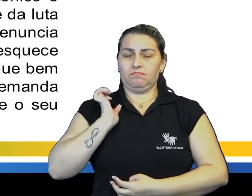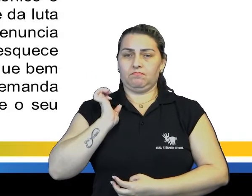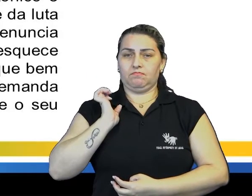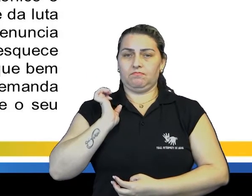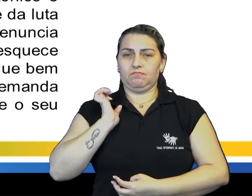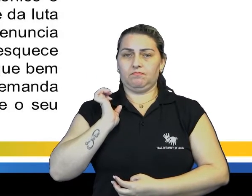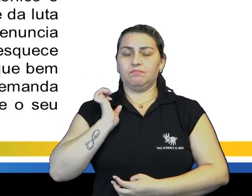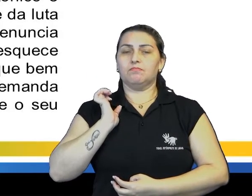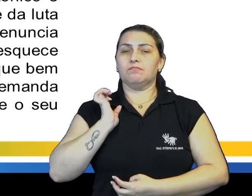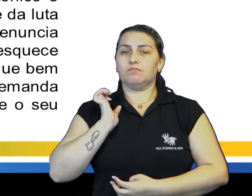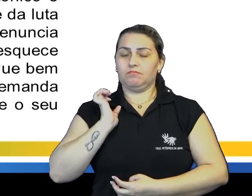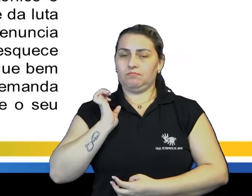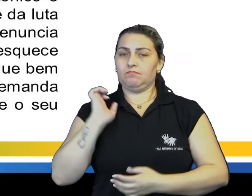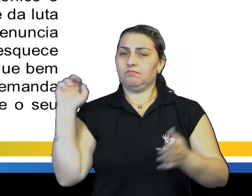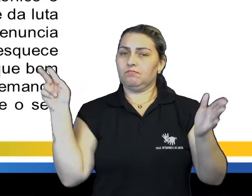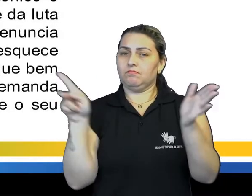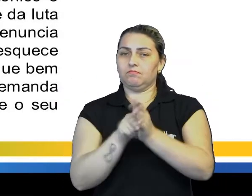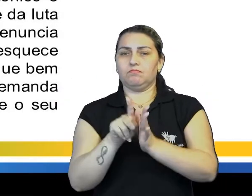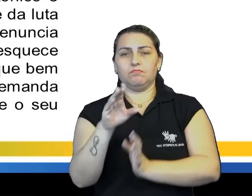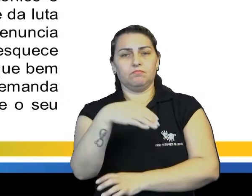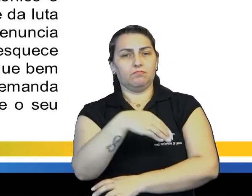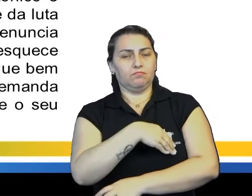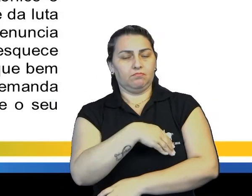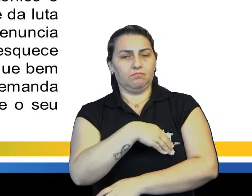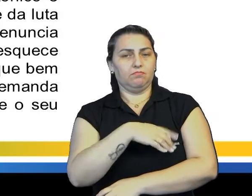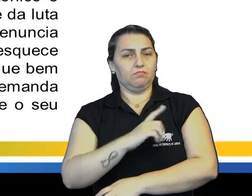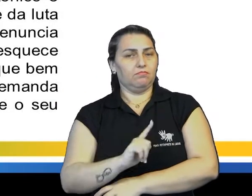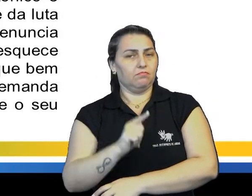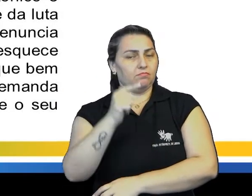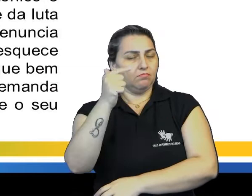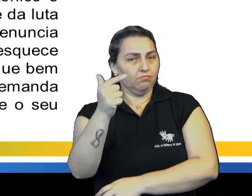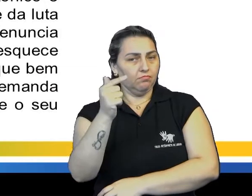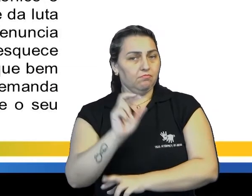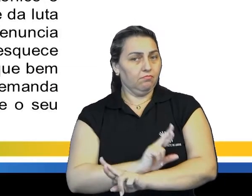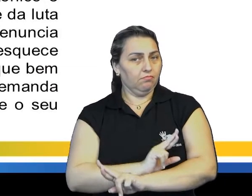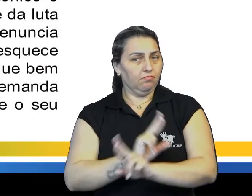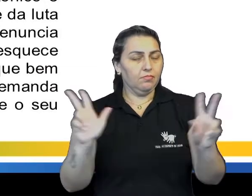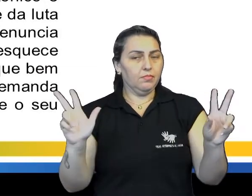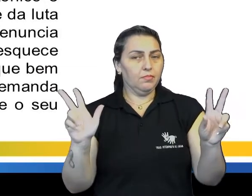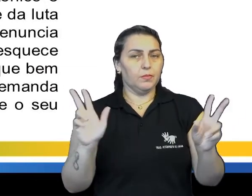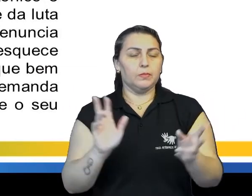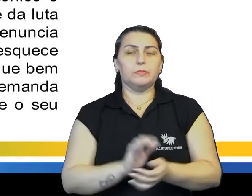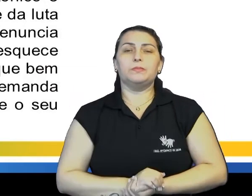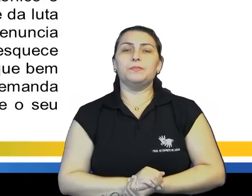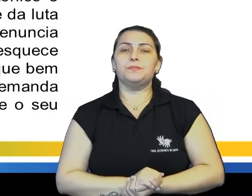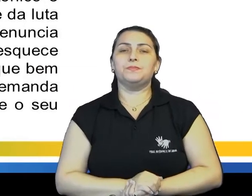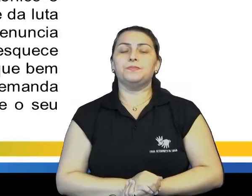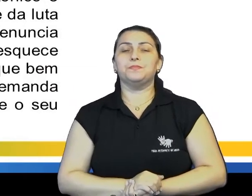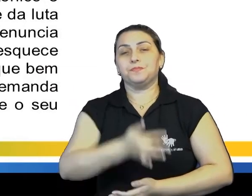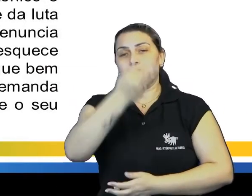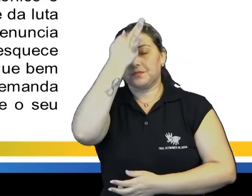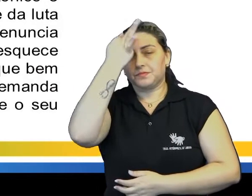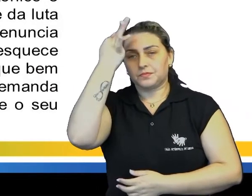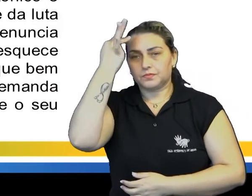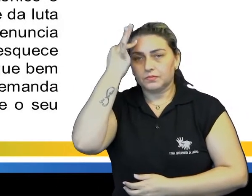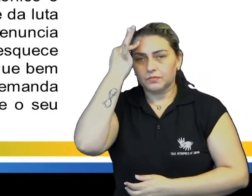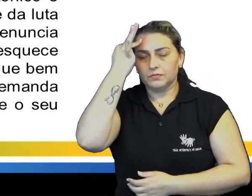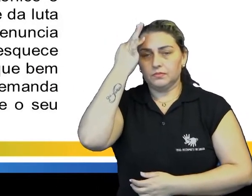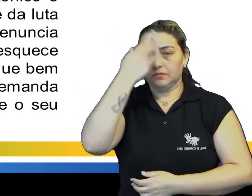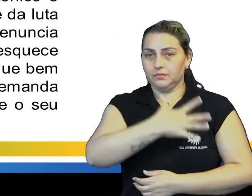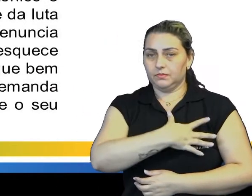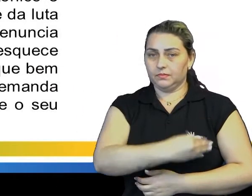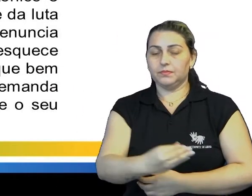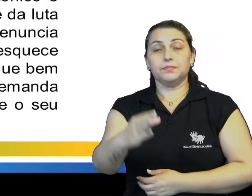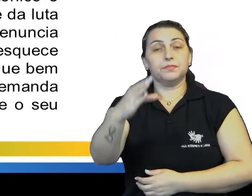juntar a ética na cidade. Então é uma outra coisa bem diferente, tá? Então a filosofia, ela é filha